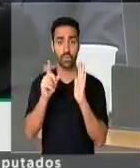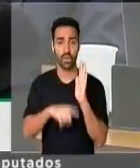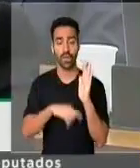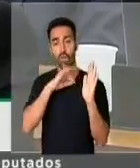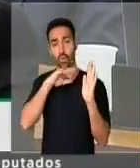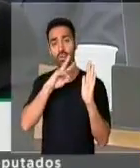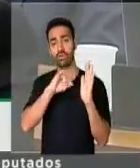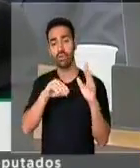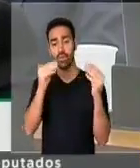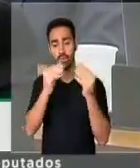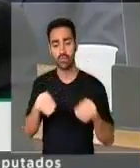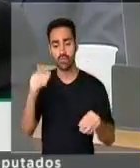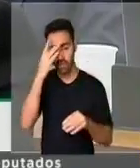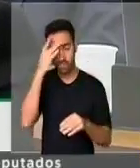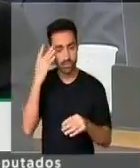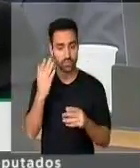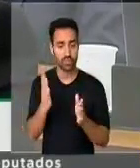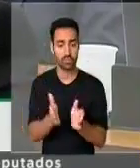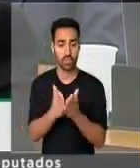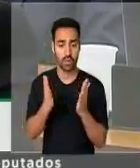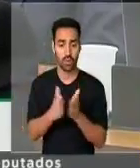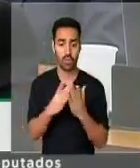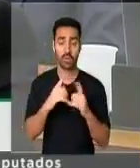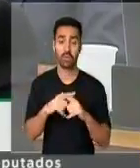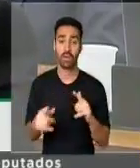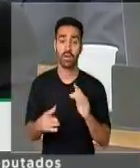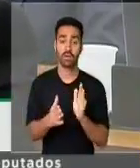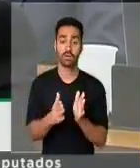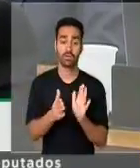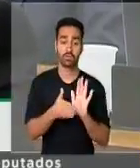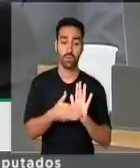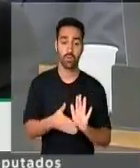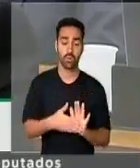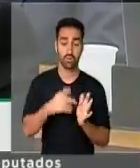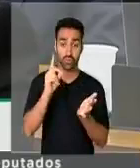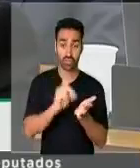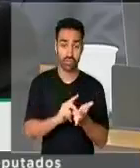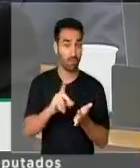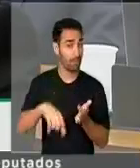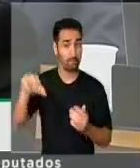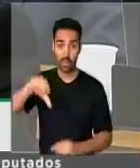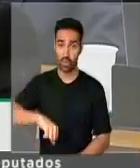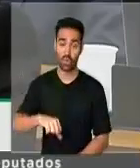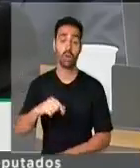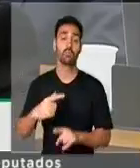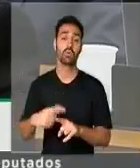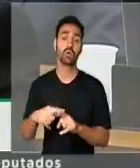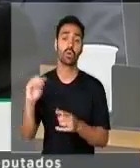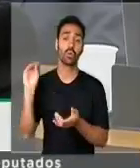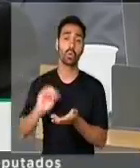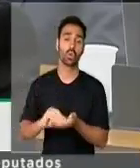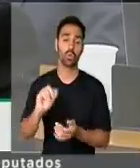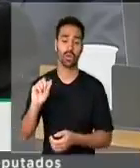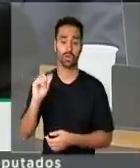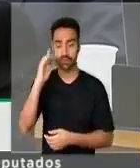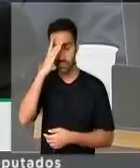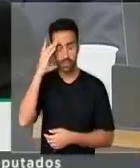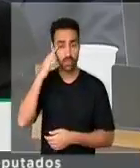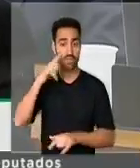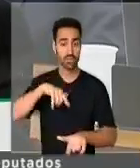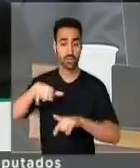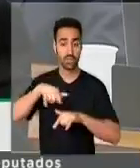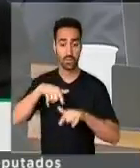ruim, prejudicará os mais pobres, mas a proposta original seria muito pior, na medida em que impunha àqueles